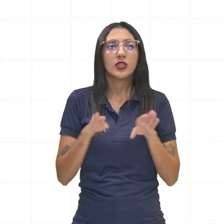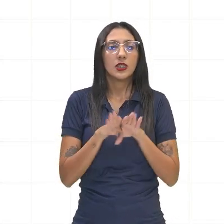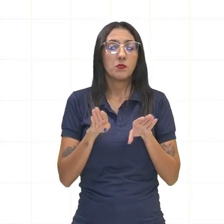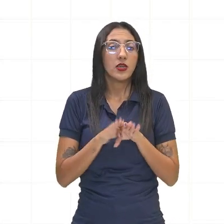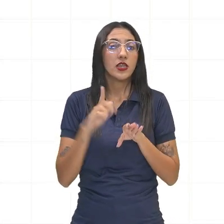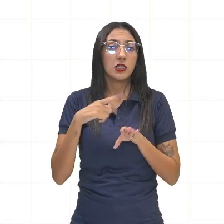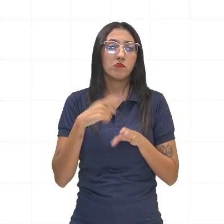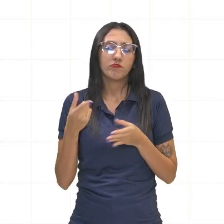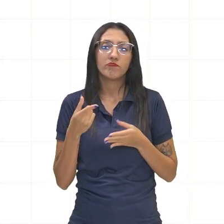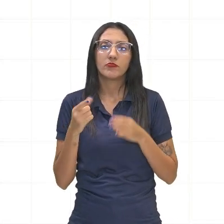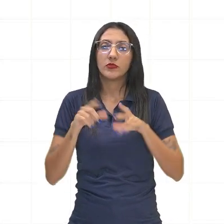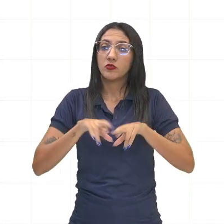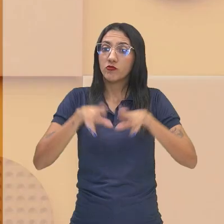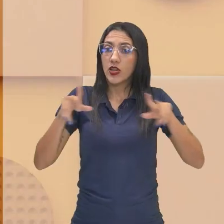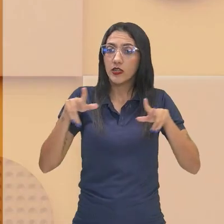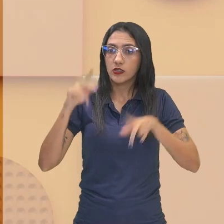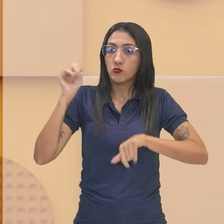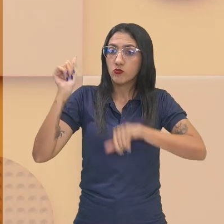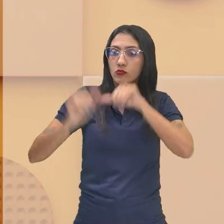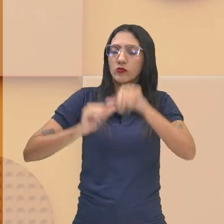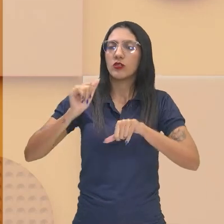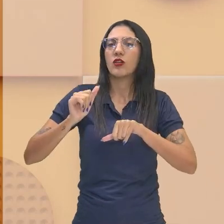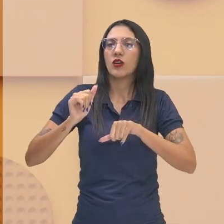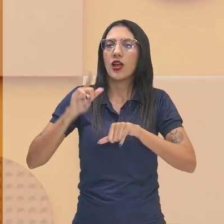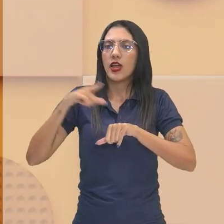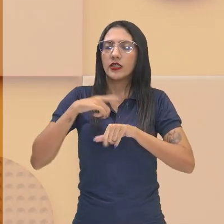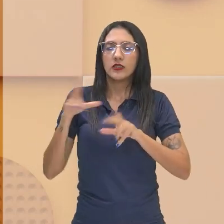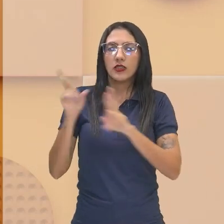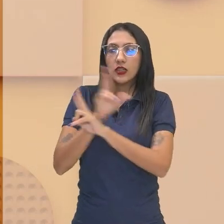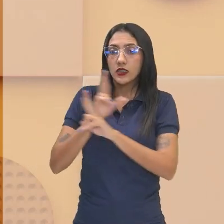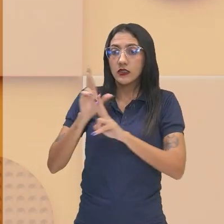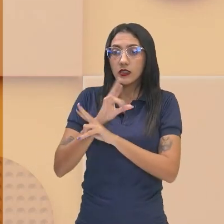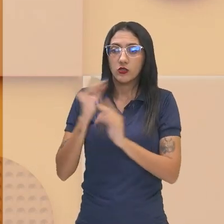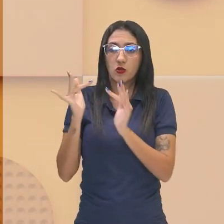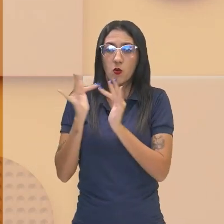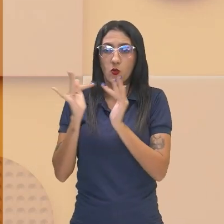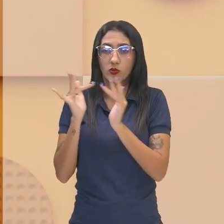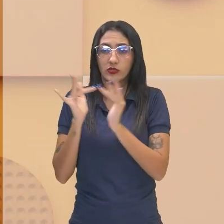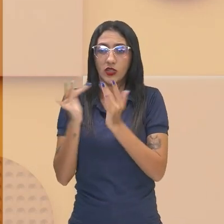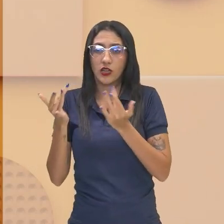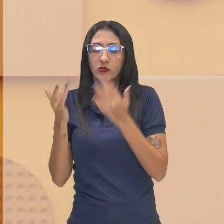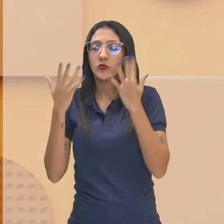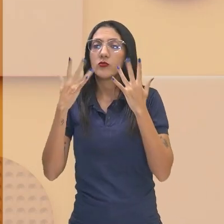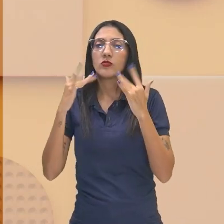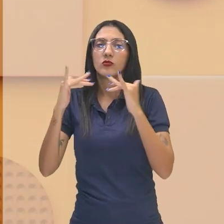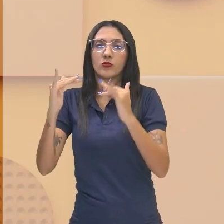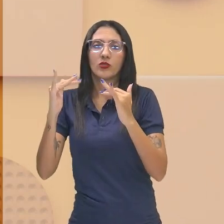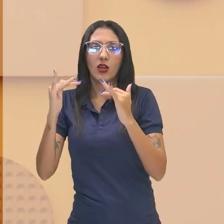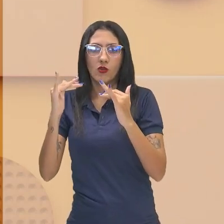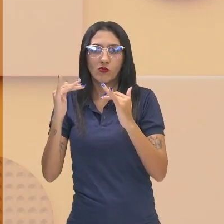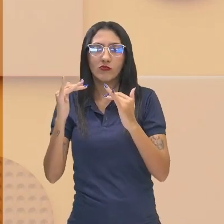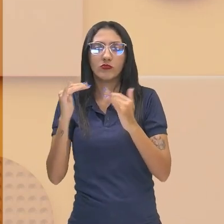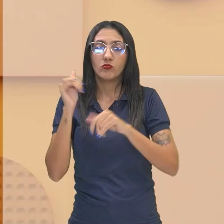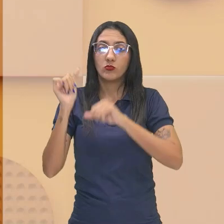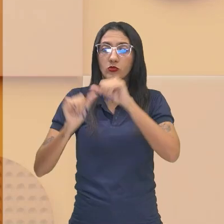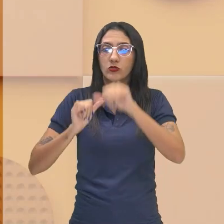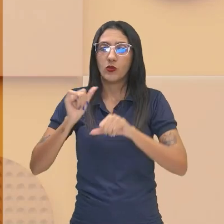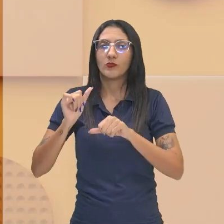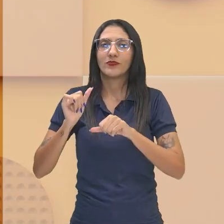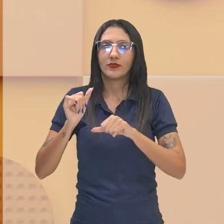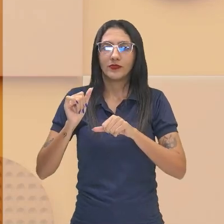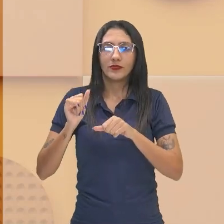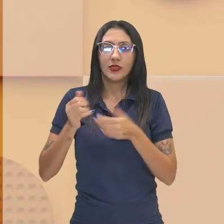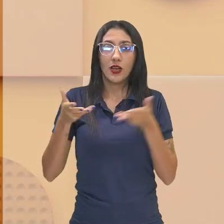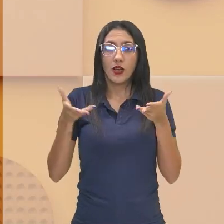da medição do tempo e da relação do tempo para com a natureza, e mudamos para